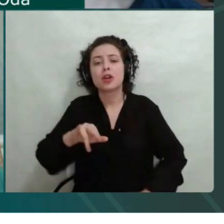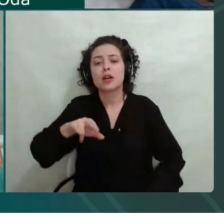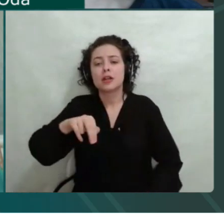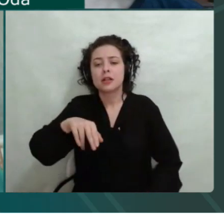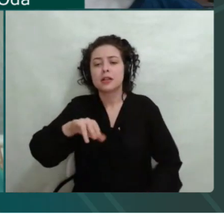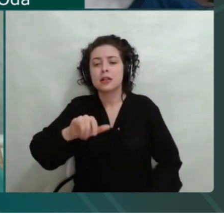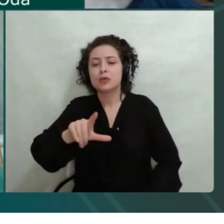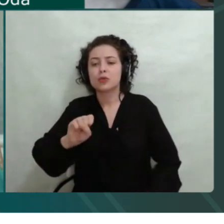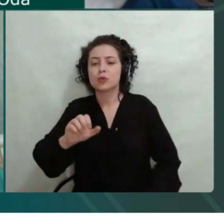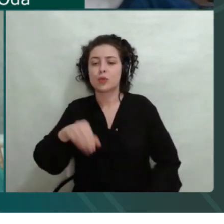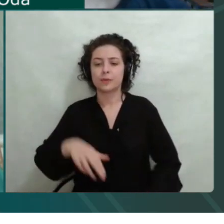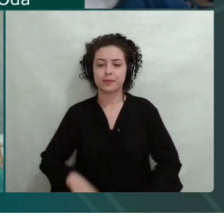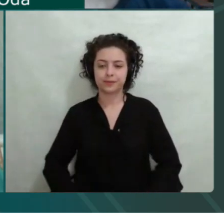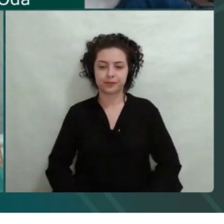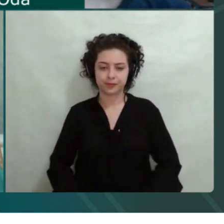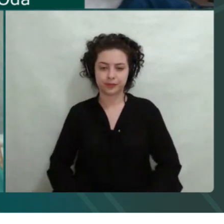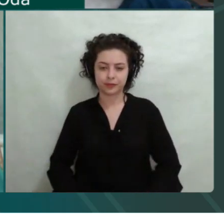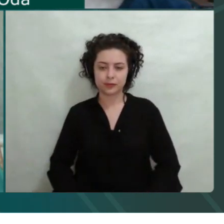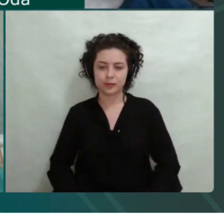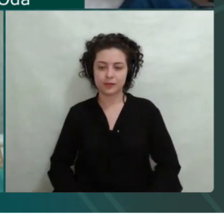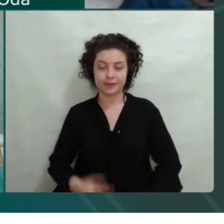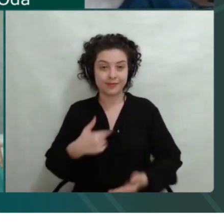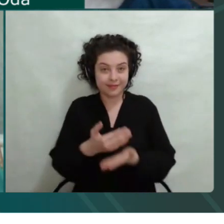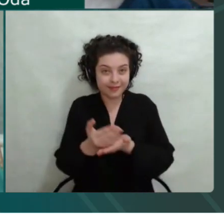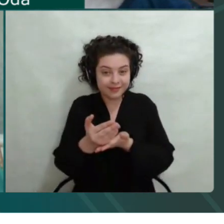Eu começaria?